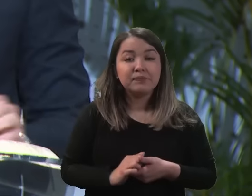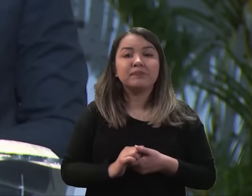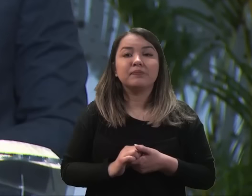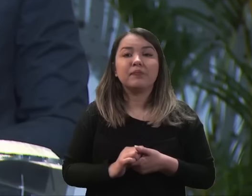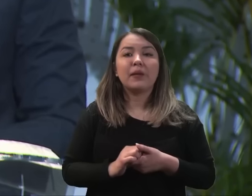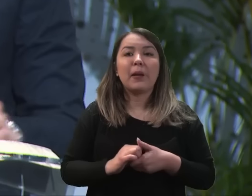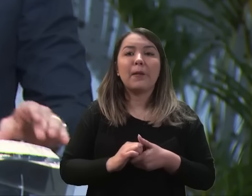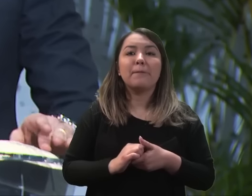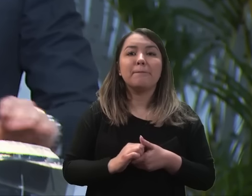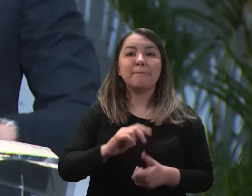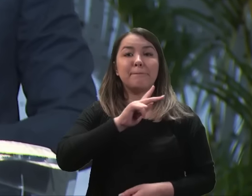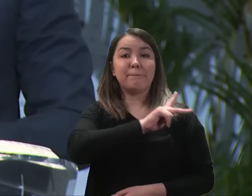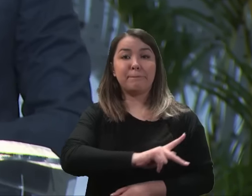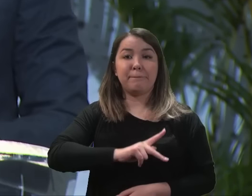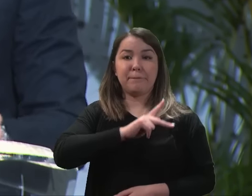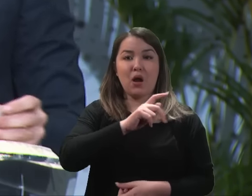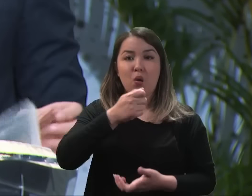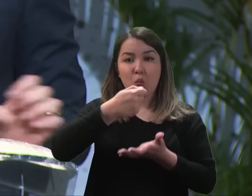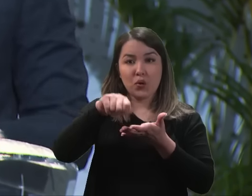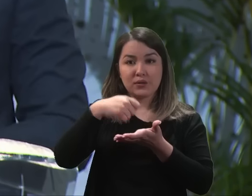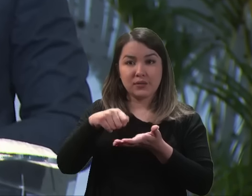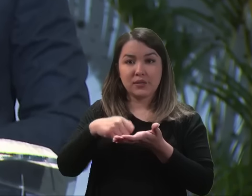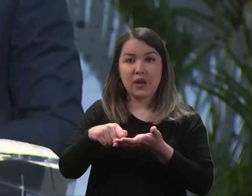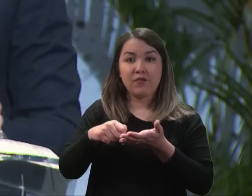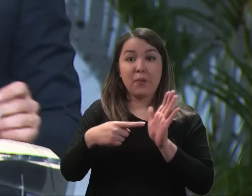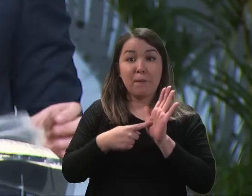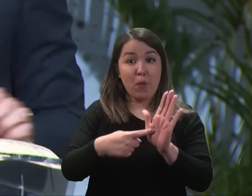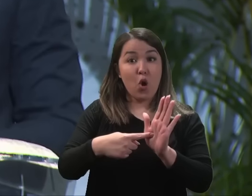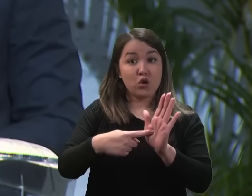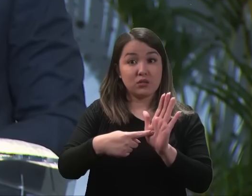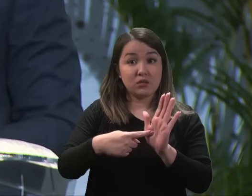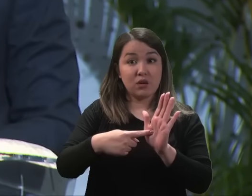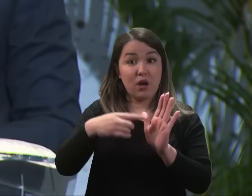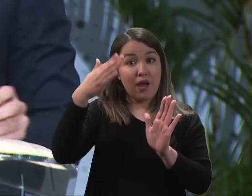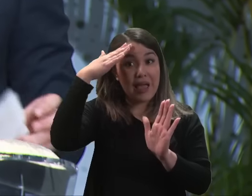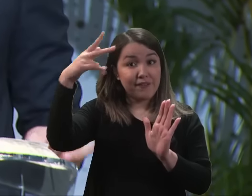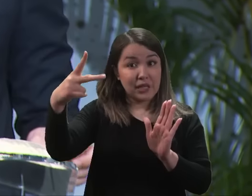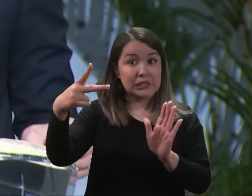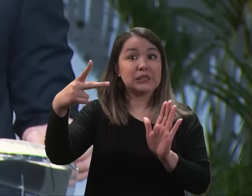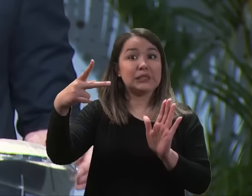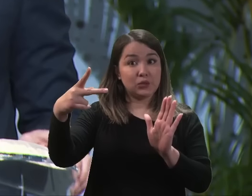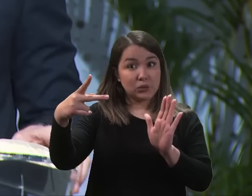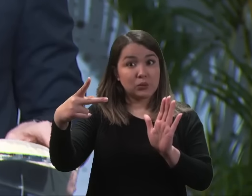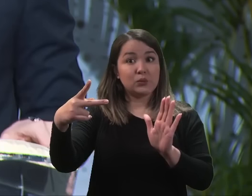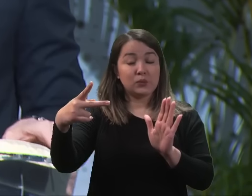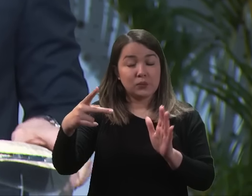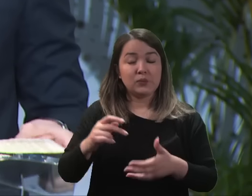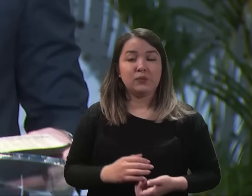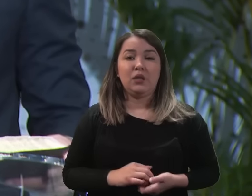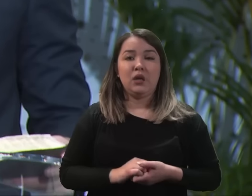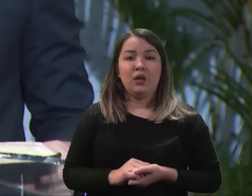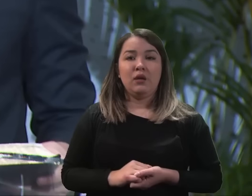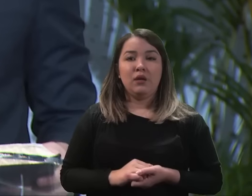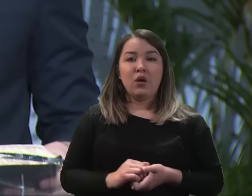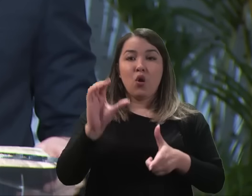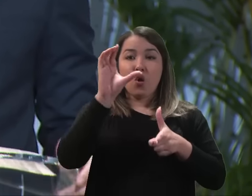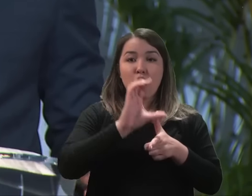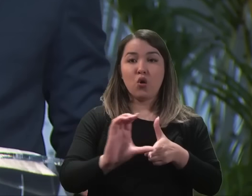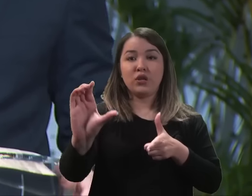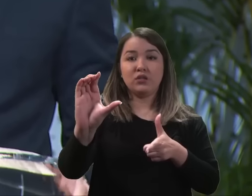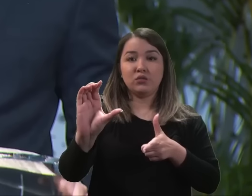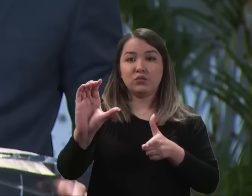ele escreve e nos dá uma revelação surpreendente Coríntios capítulo